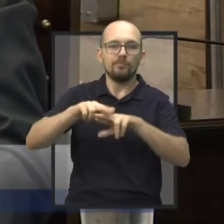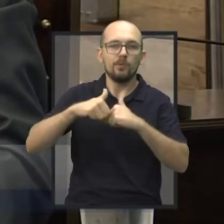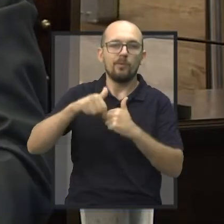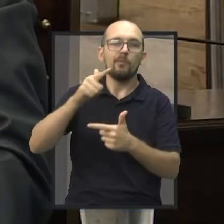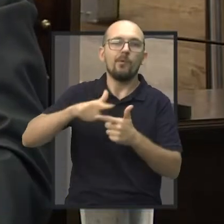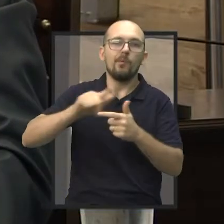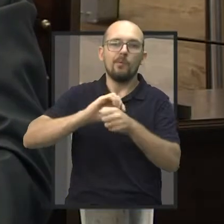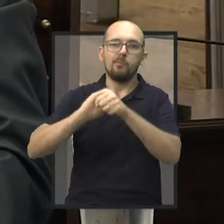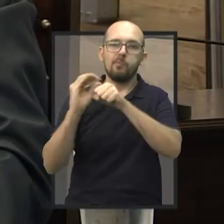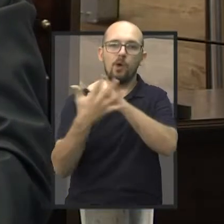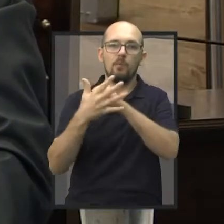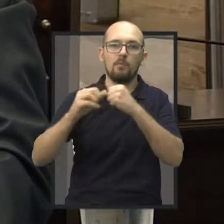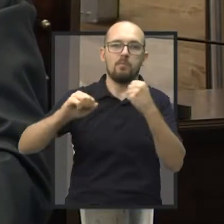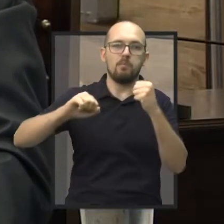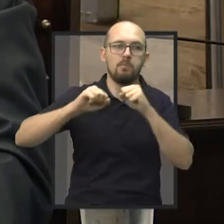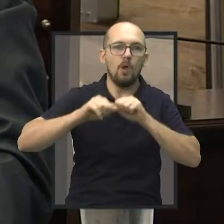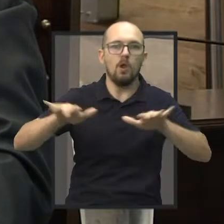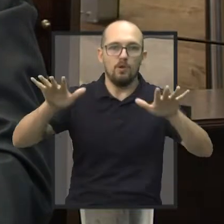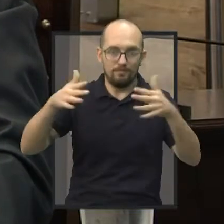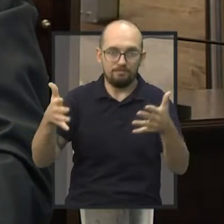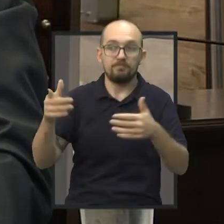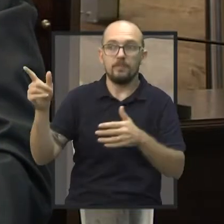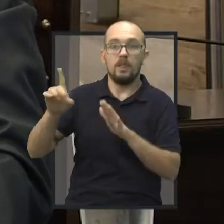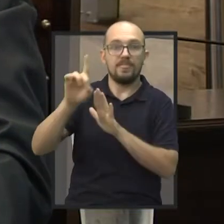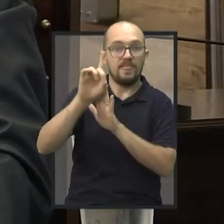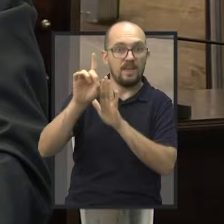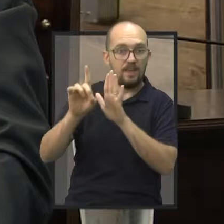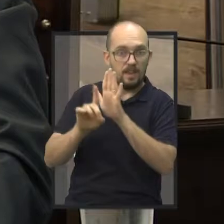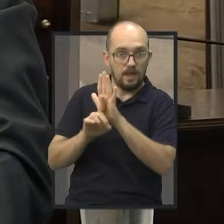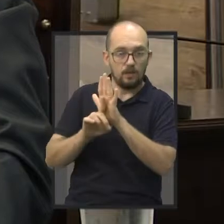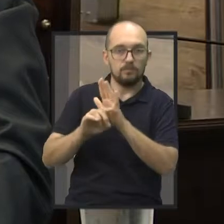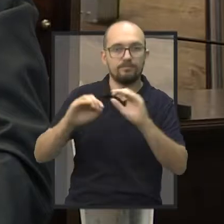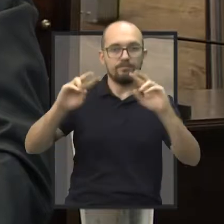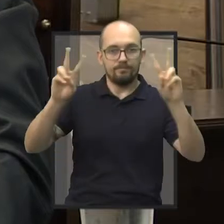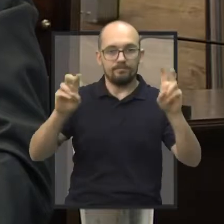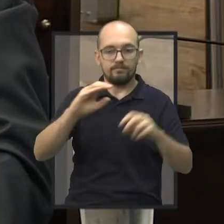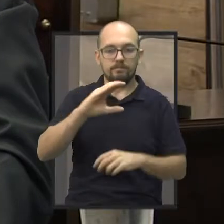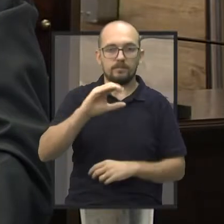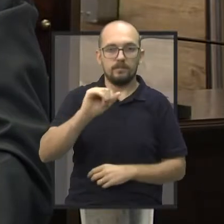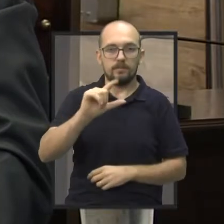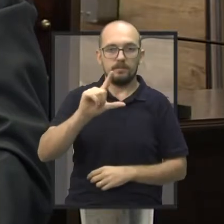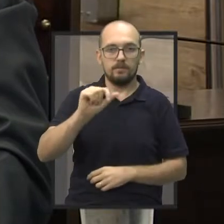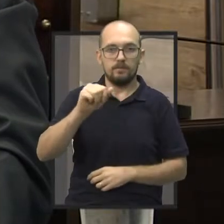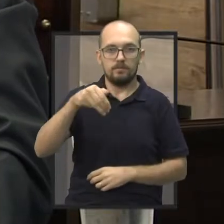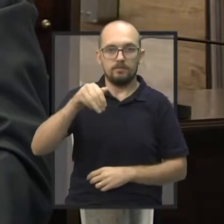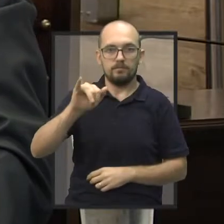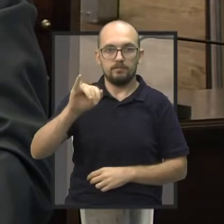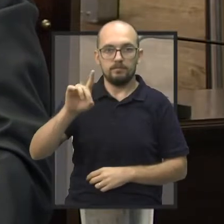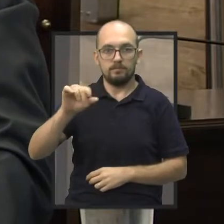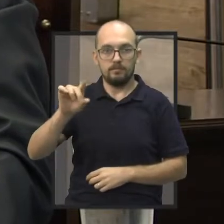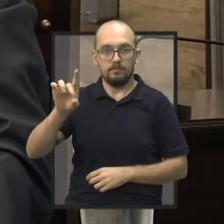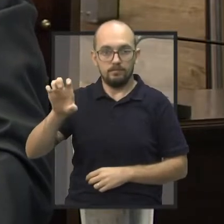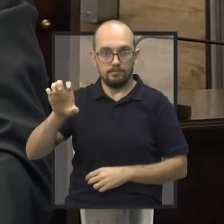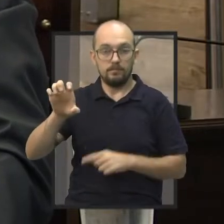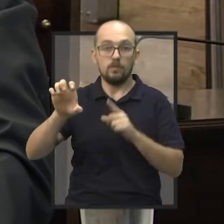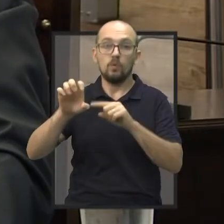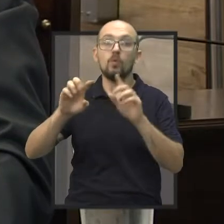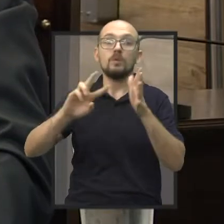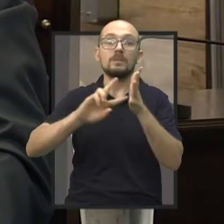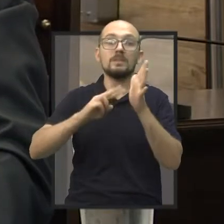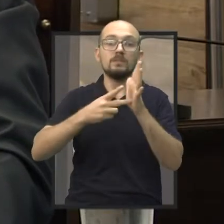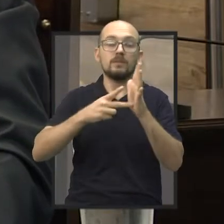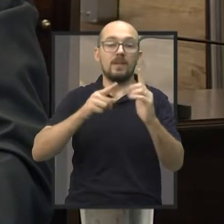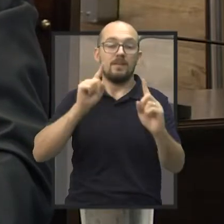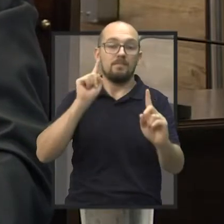calamidade, foram suspensas não só as licitações, mas também as metas fiscais foram suspensas,